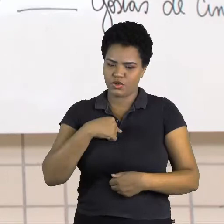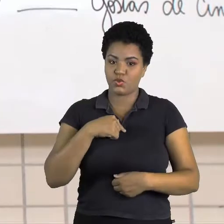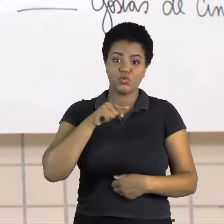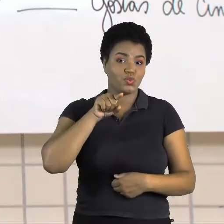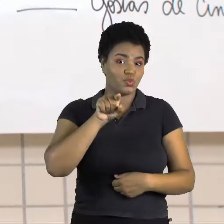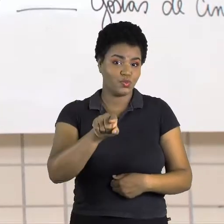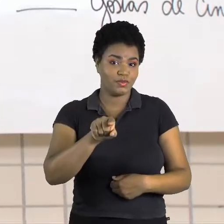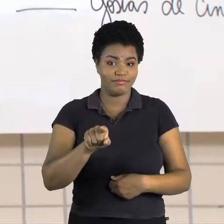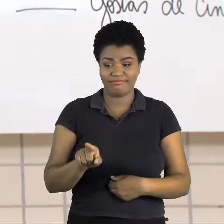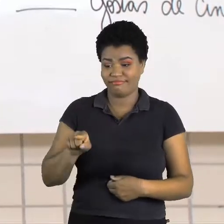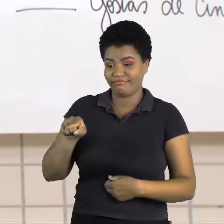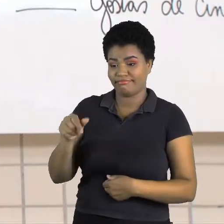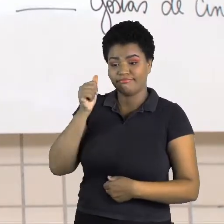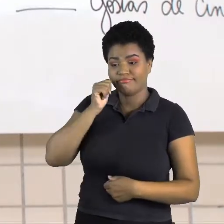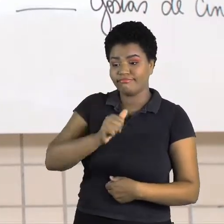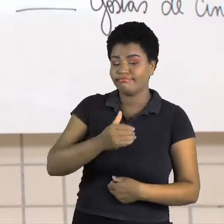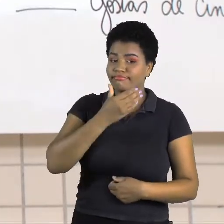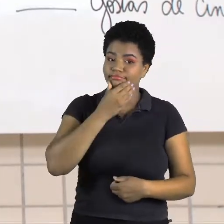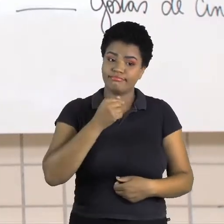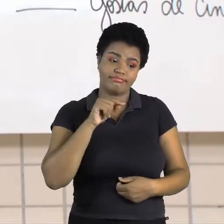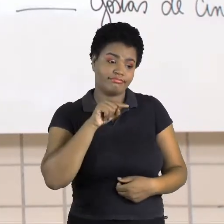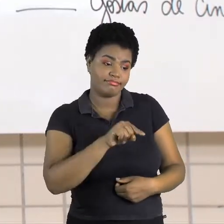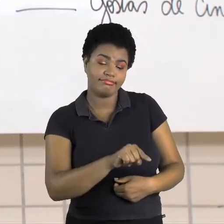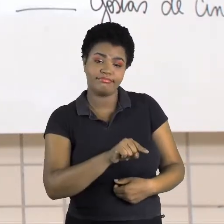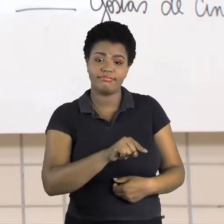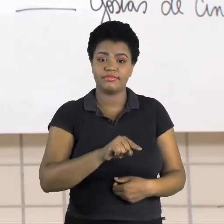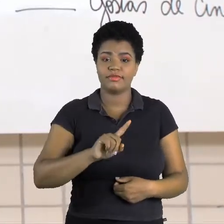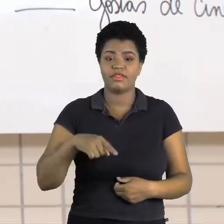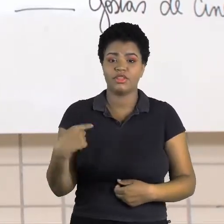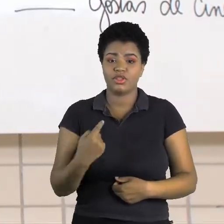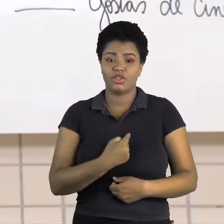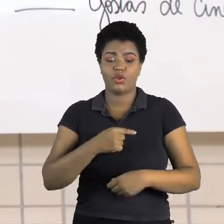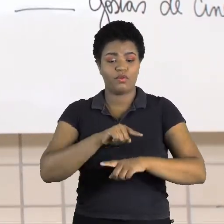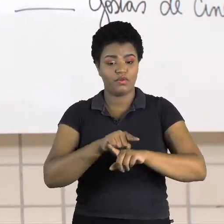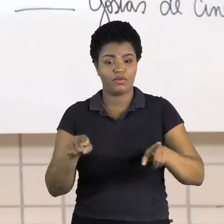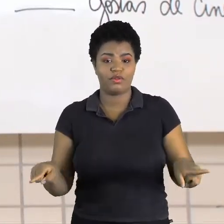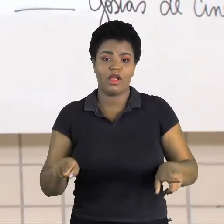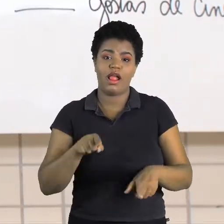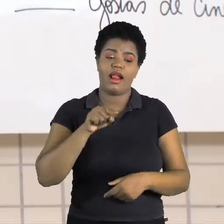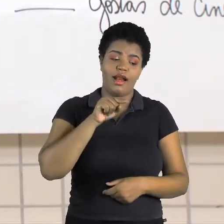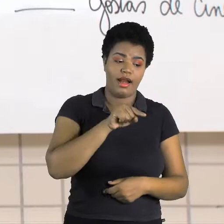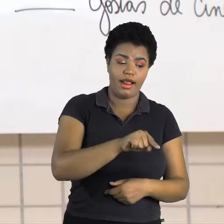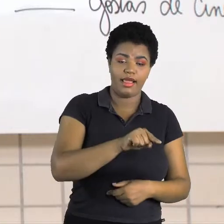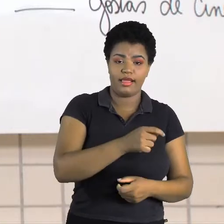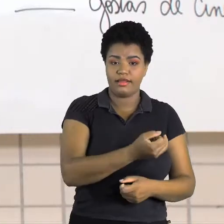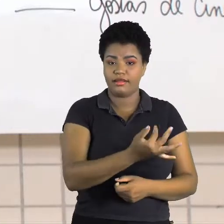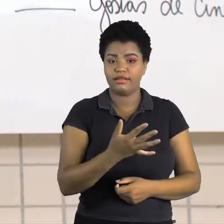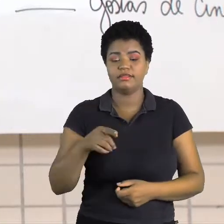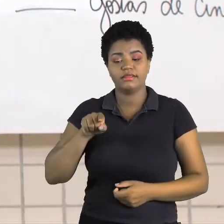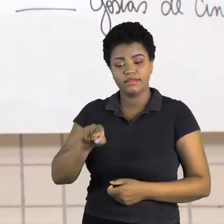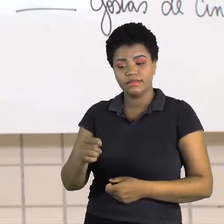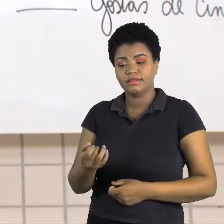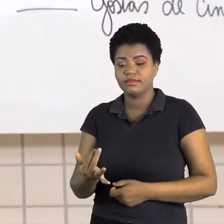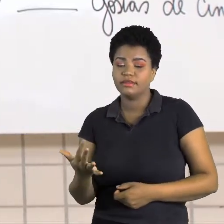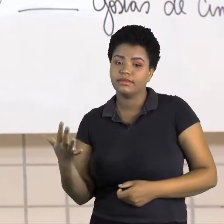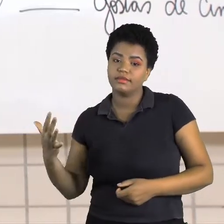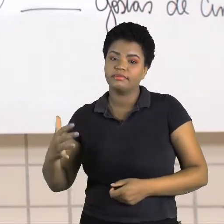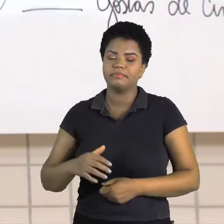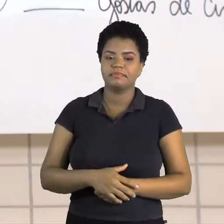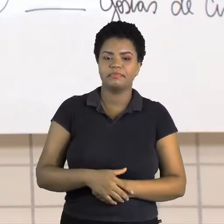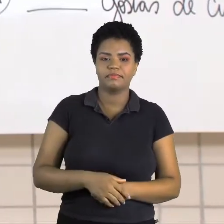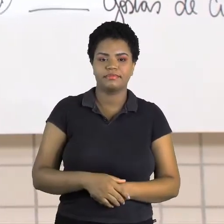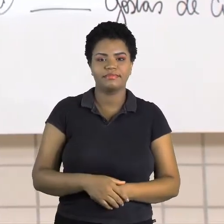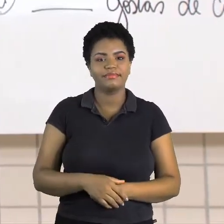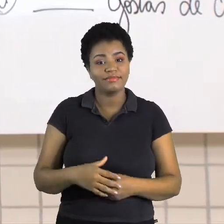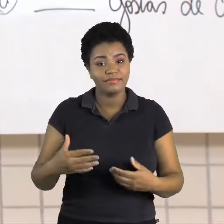tu, eles ou elas, nós, vós, eles ou elas, entendeu? Olhe no espelho, fale,